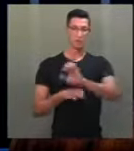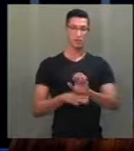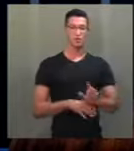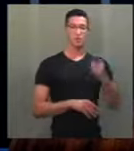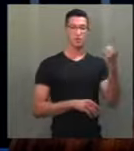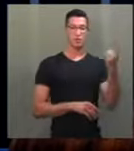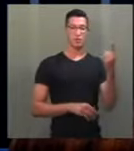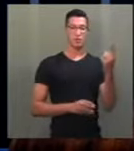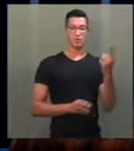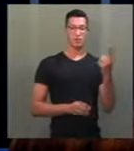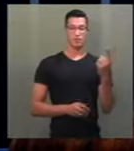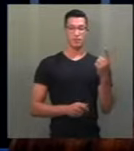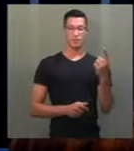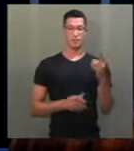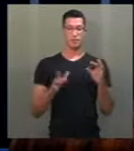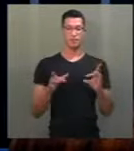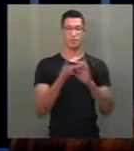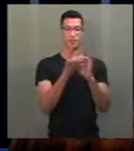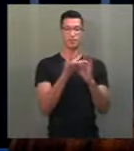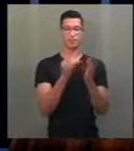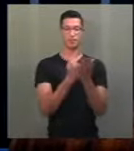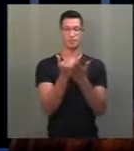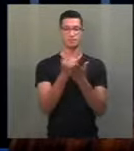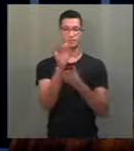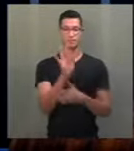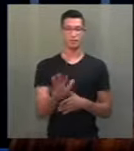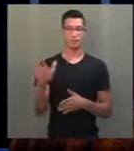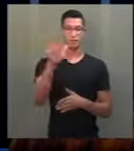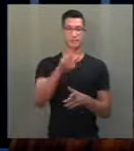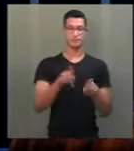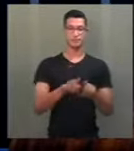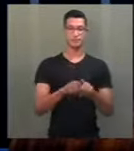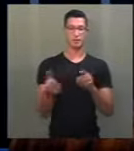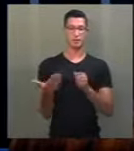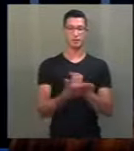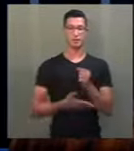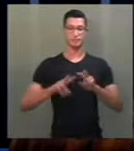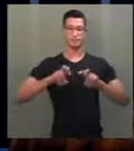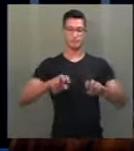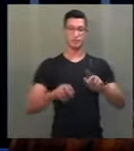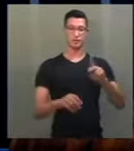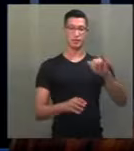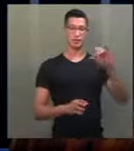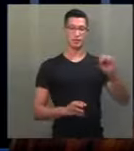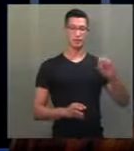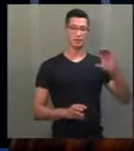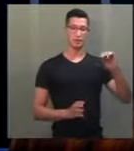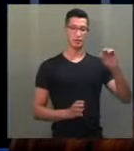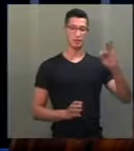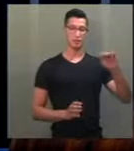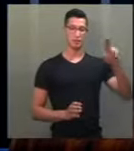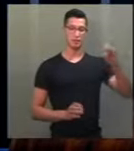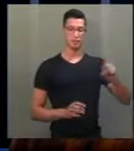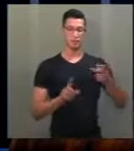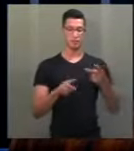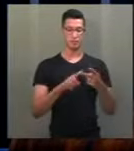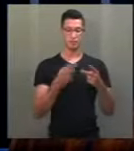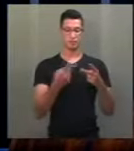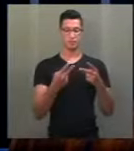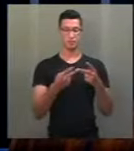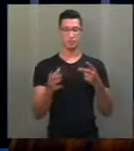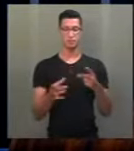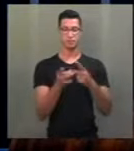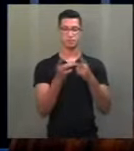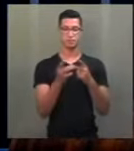Um unifica os impostos federais da base de consumo, PIS, COFINS, e o segundo unifica